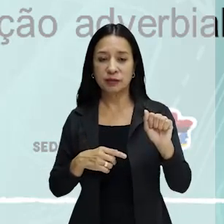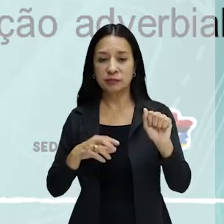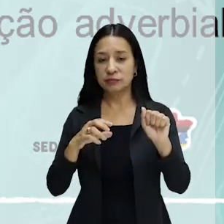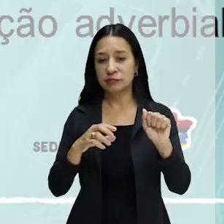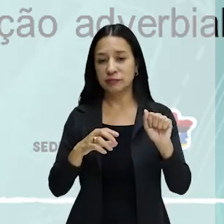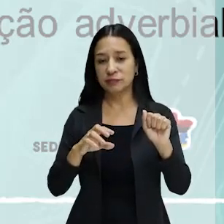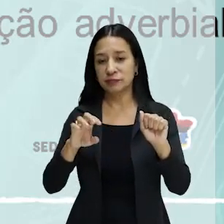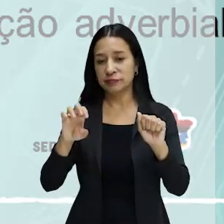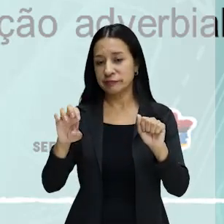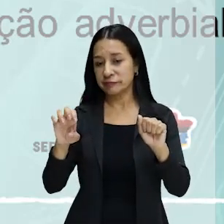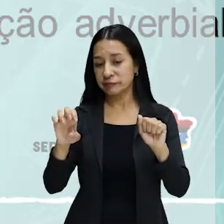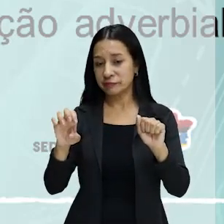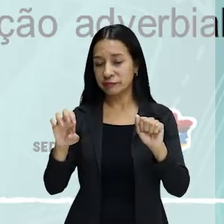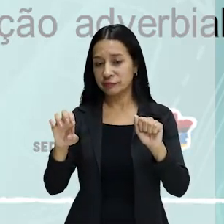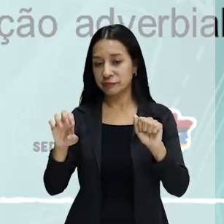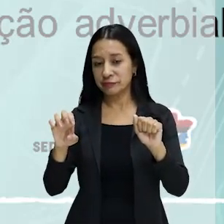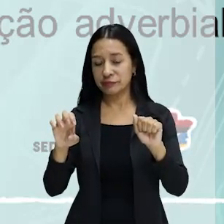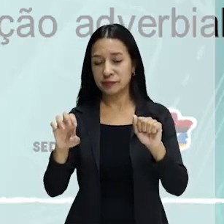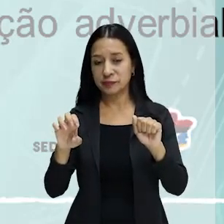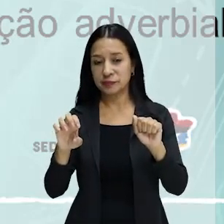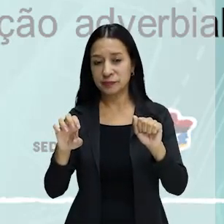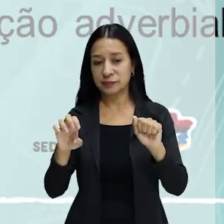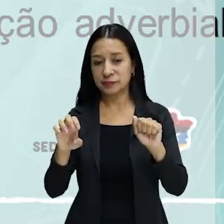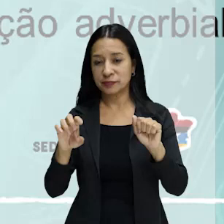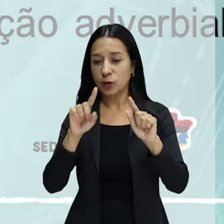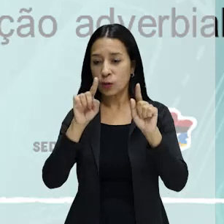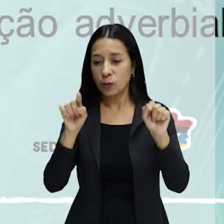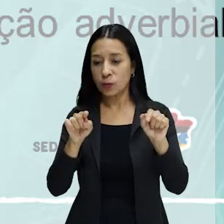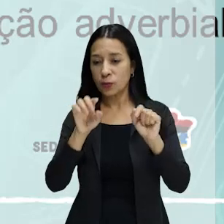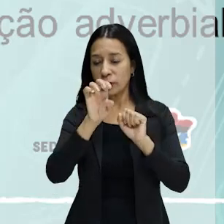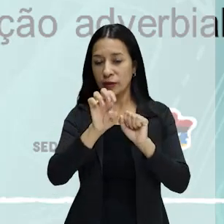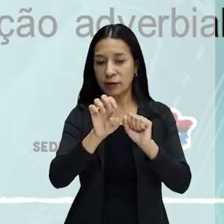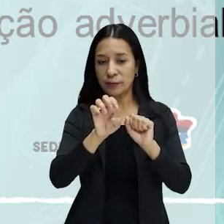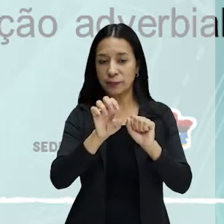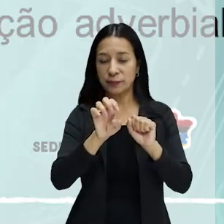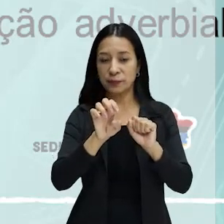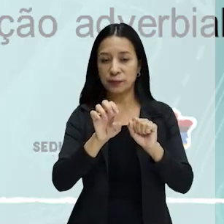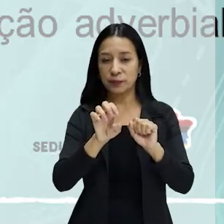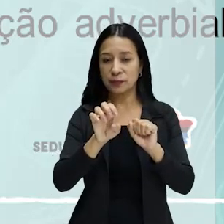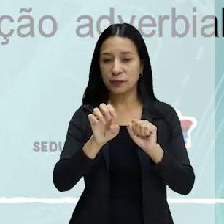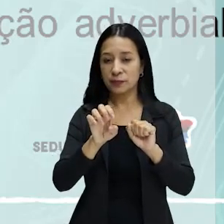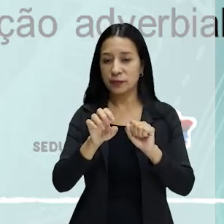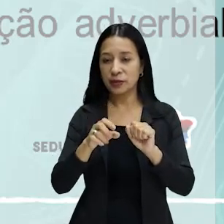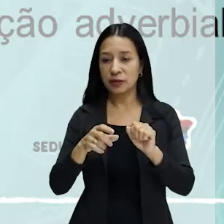dependo apenas do meu esforço para ser aprovado. Aqui está dizendo que